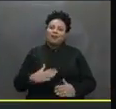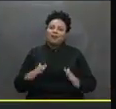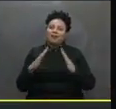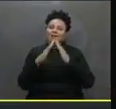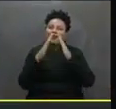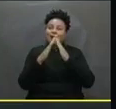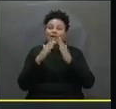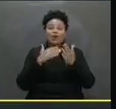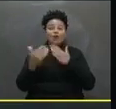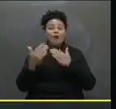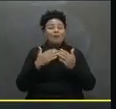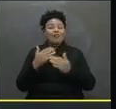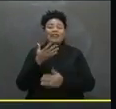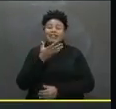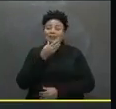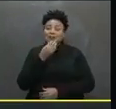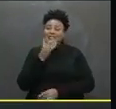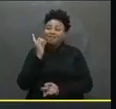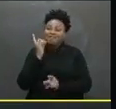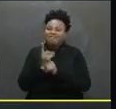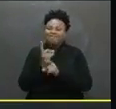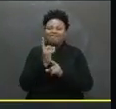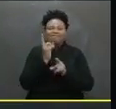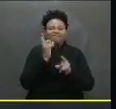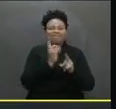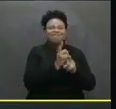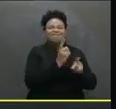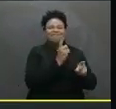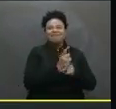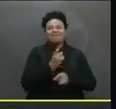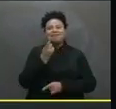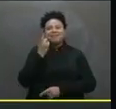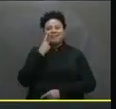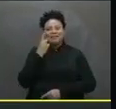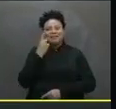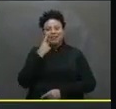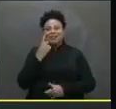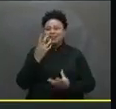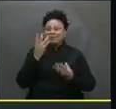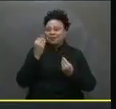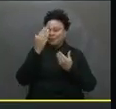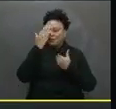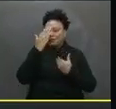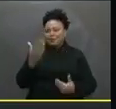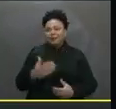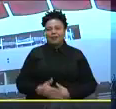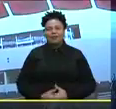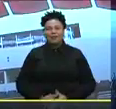Qualquer guri vai achar, qualquer guri vai achar. Muito obrigado.